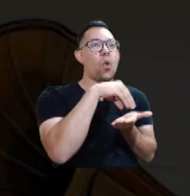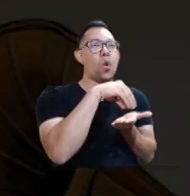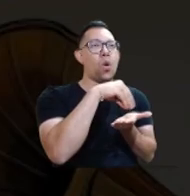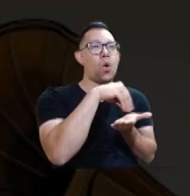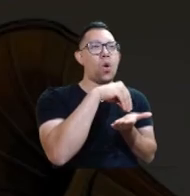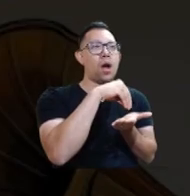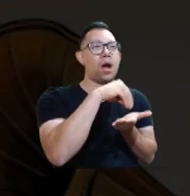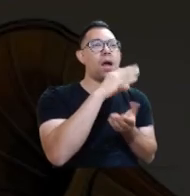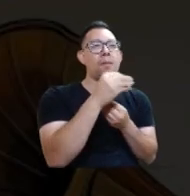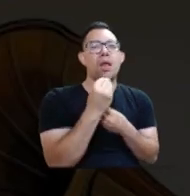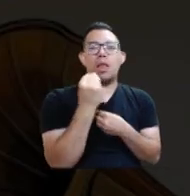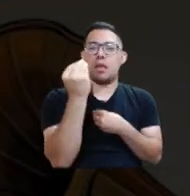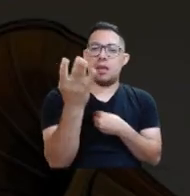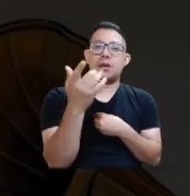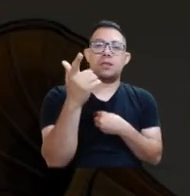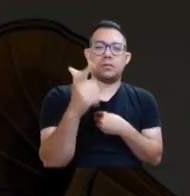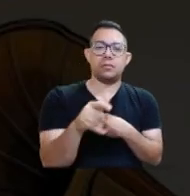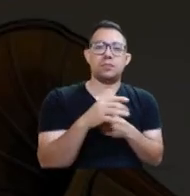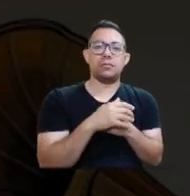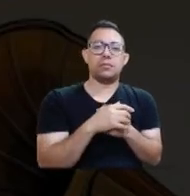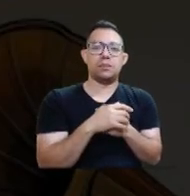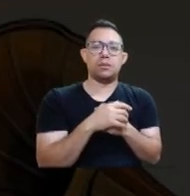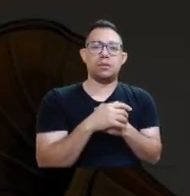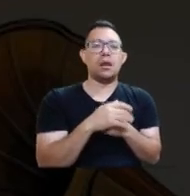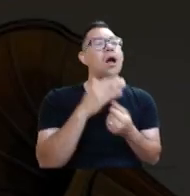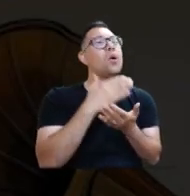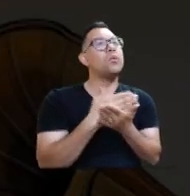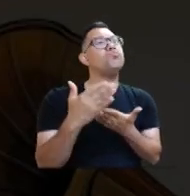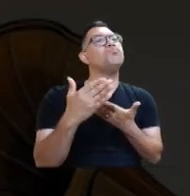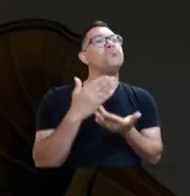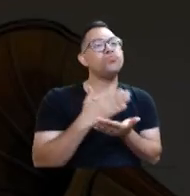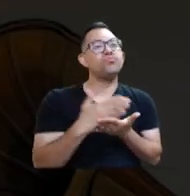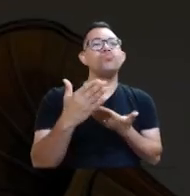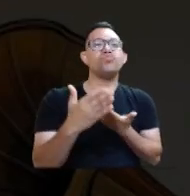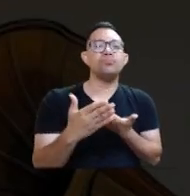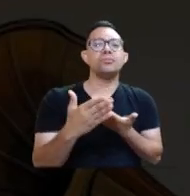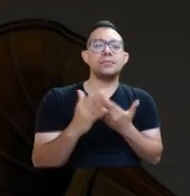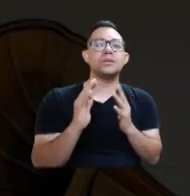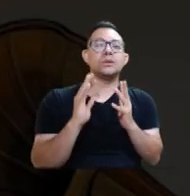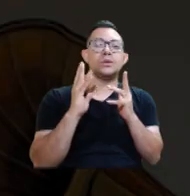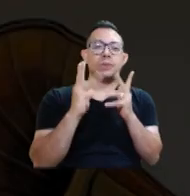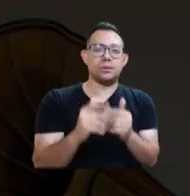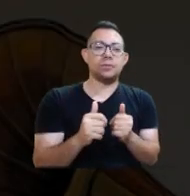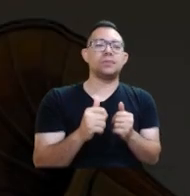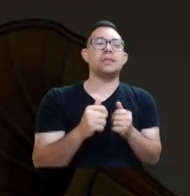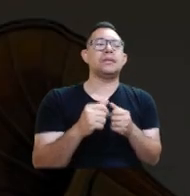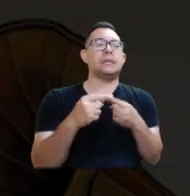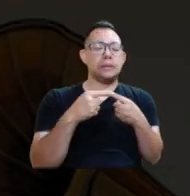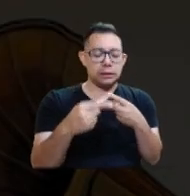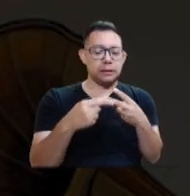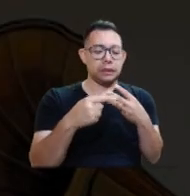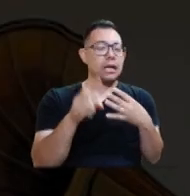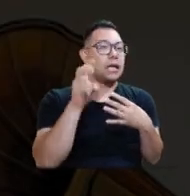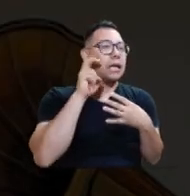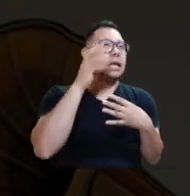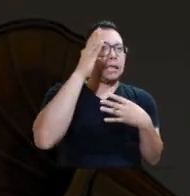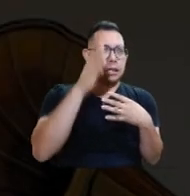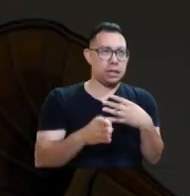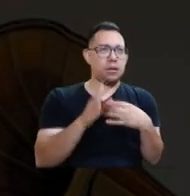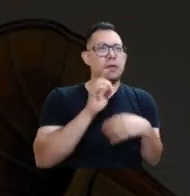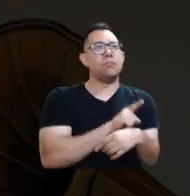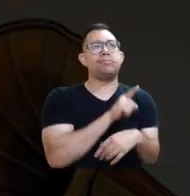tudo nas minhas fitas e fui lá e devolvi. Aí eu fui tocando a vida assim. Toda semana eu e